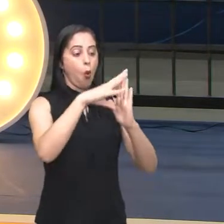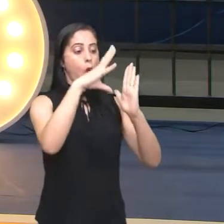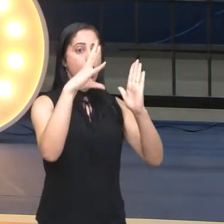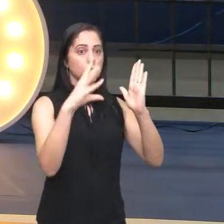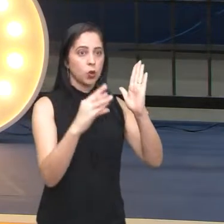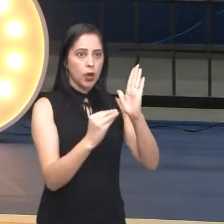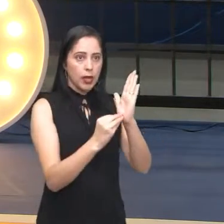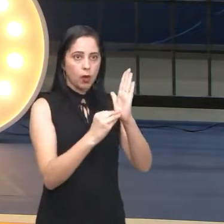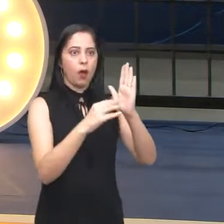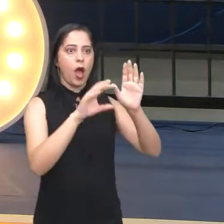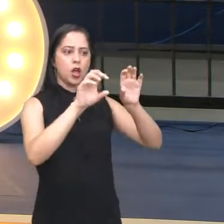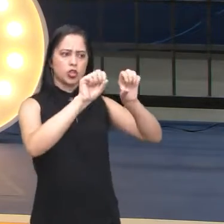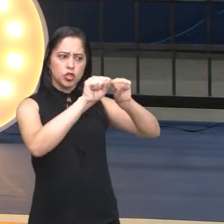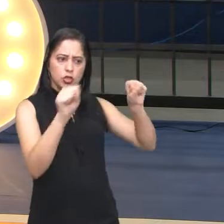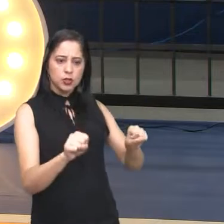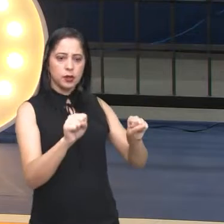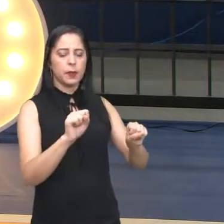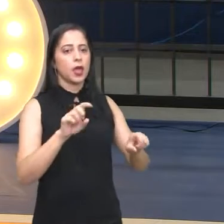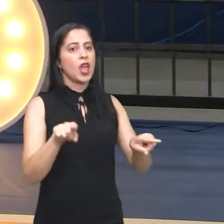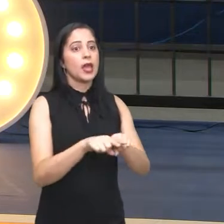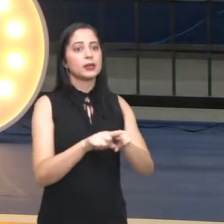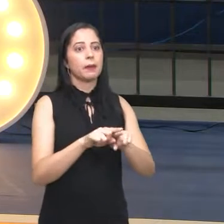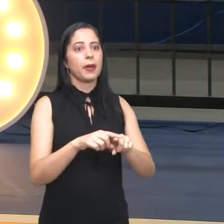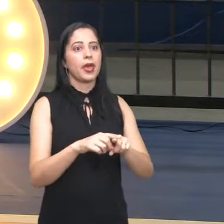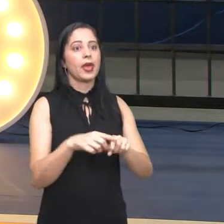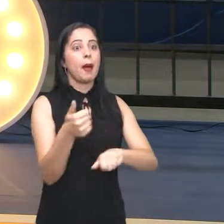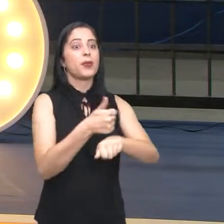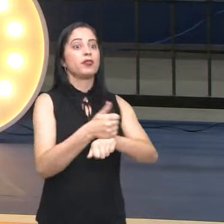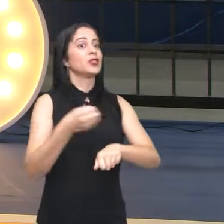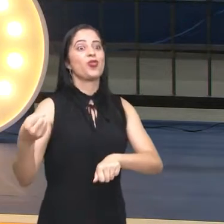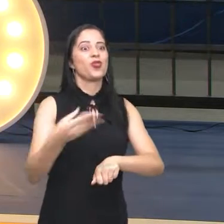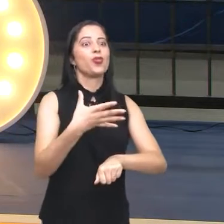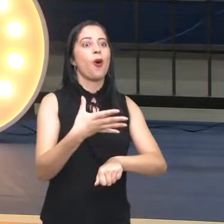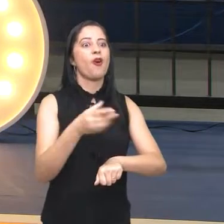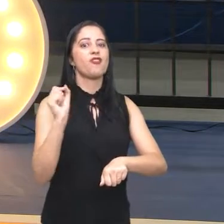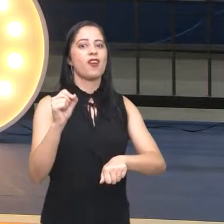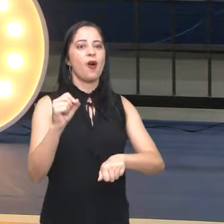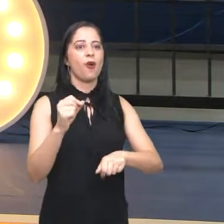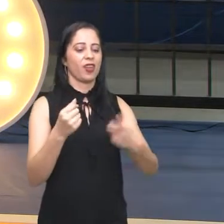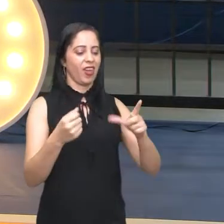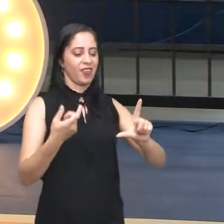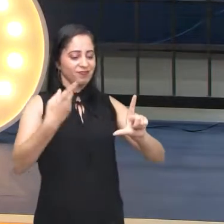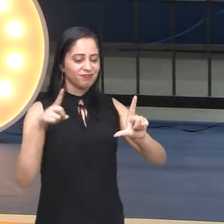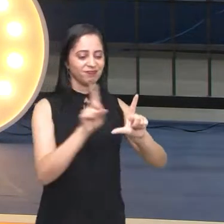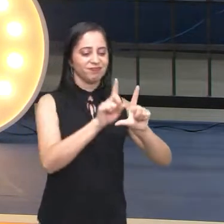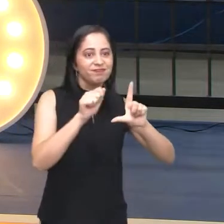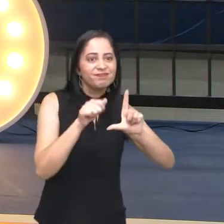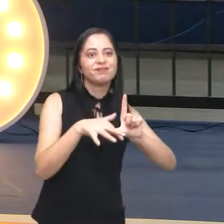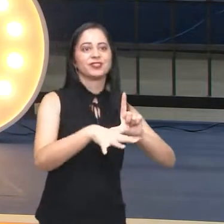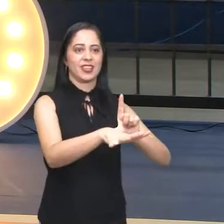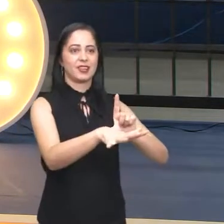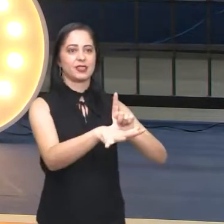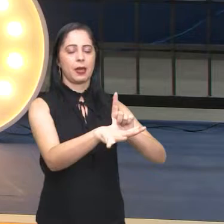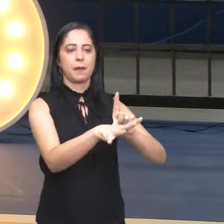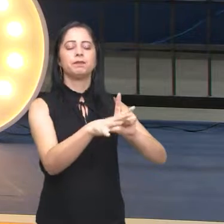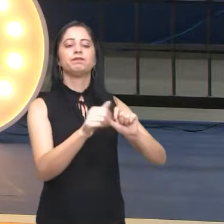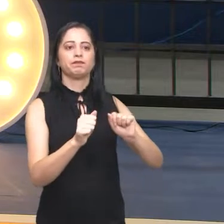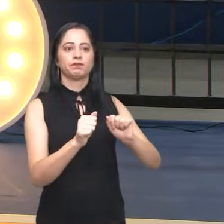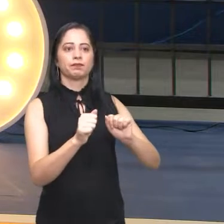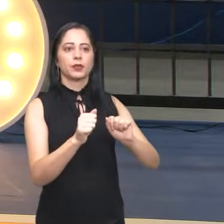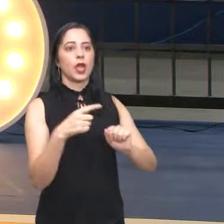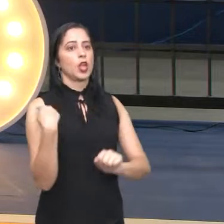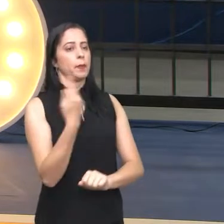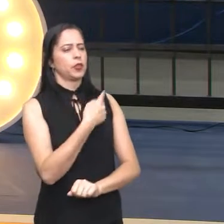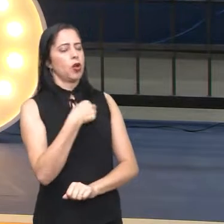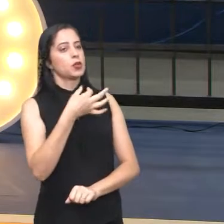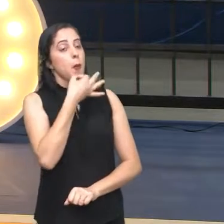linguagens de programação que nós vamos ter agora no segundo semestre, ou a própria profissão que aí vem bombando no mercado, que é a questão de influencer digital. E